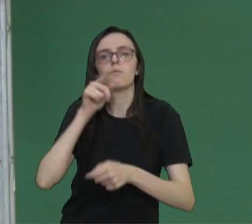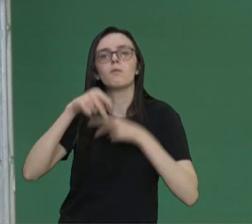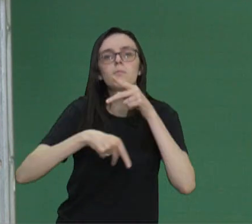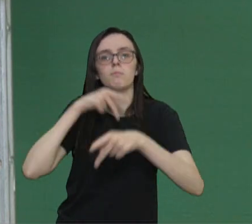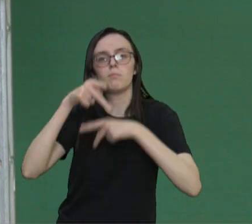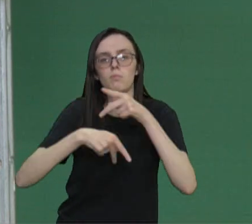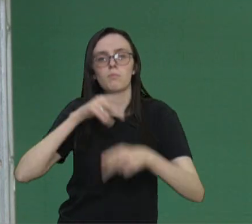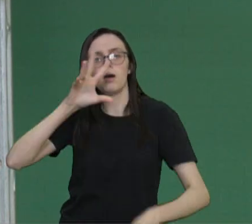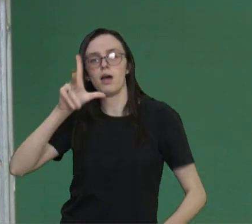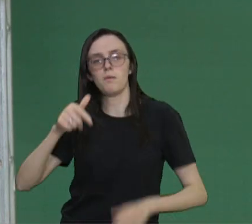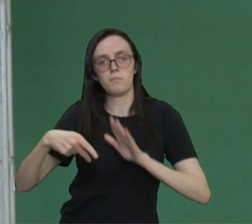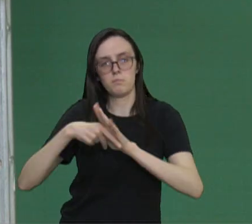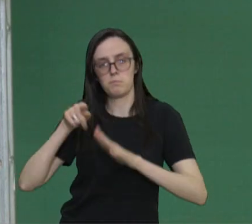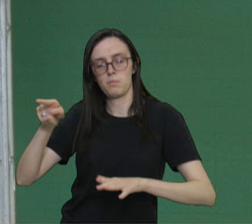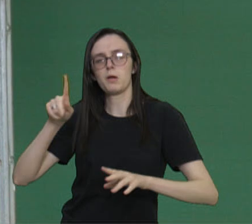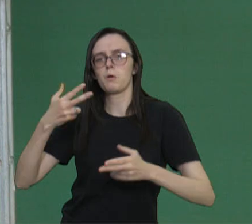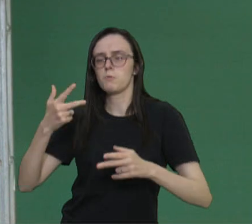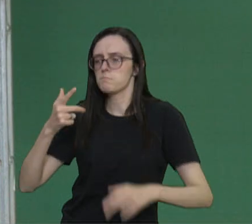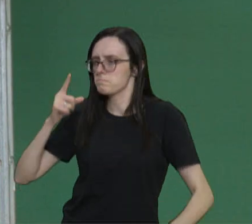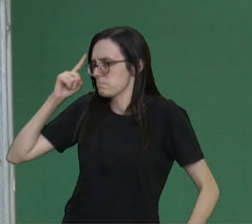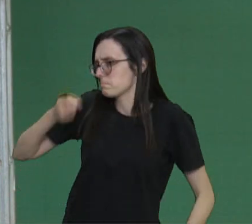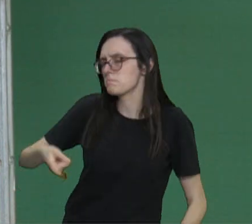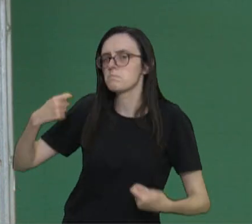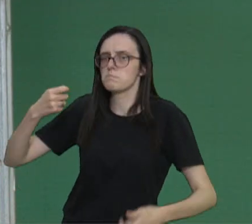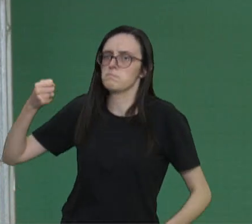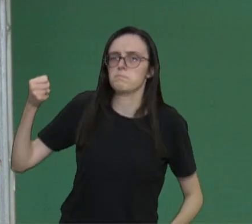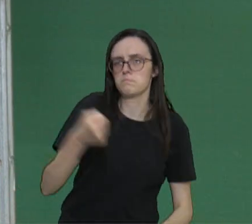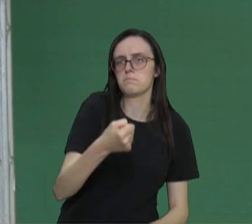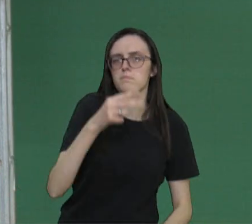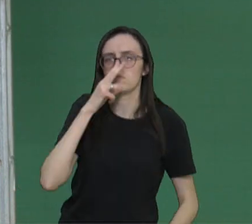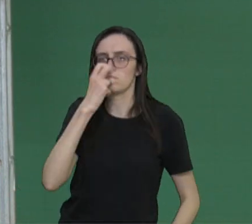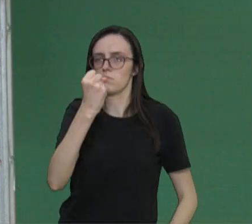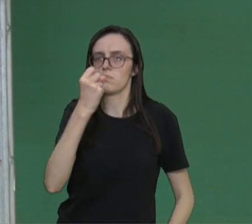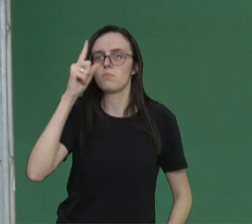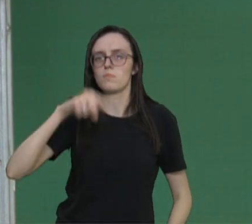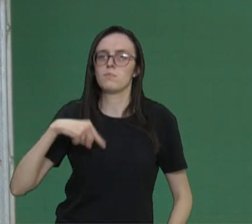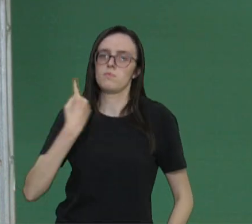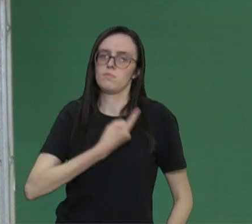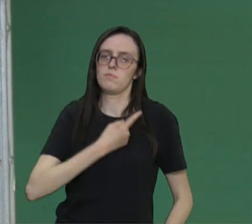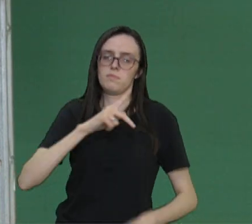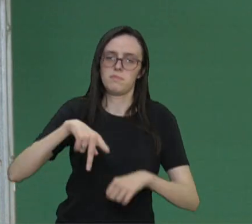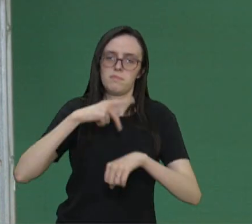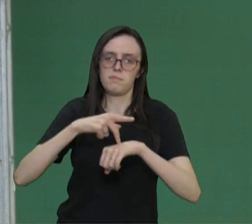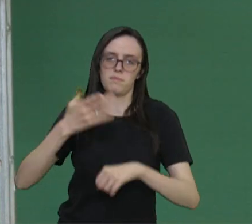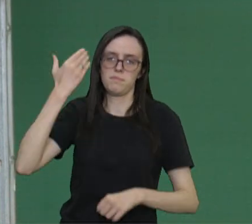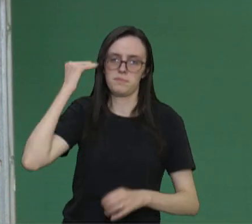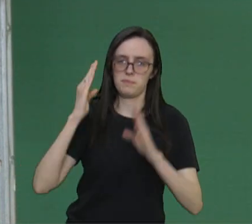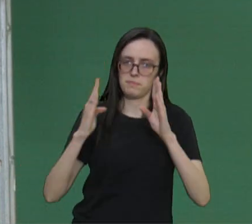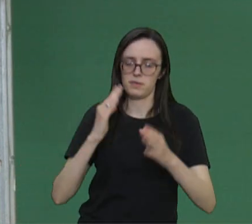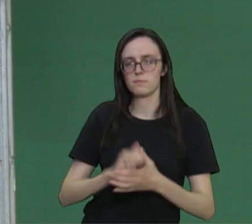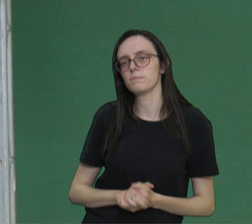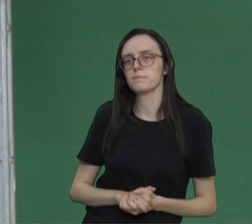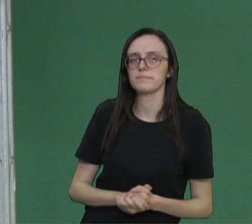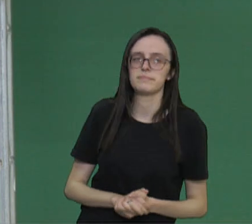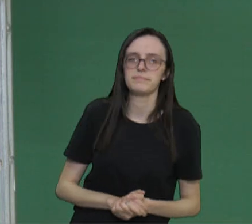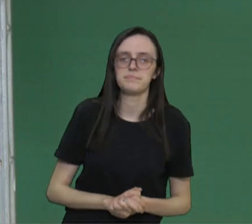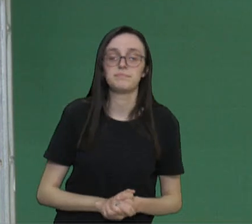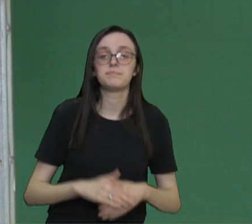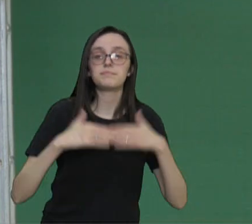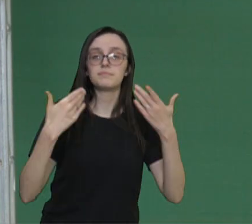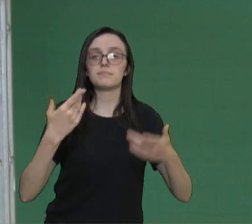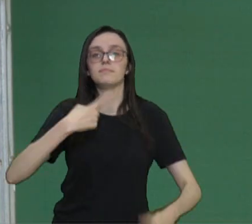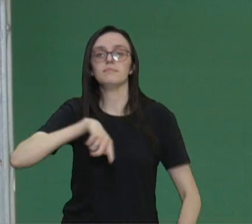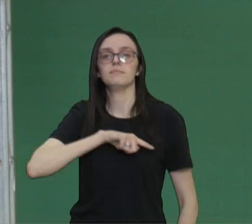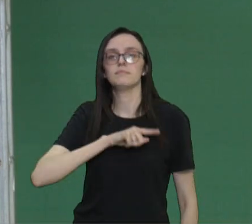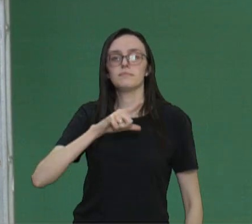povos africanos que foram forçados, foram trazidos à força para o nosso país naquela época, né? E aí nós